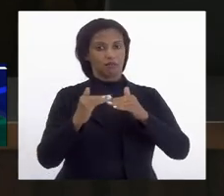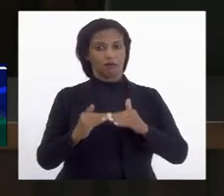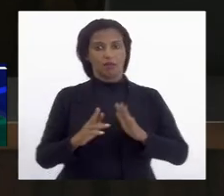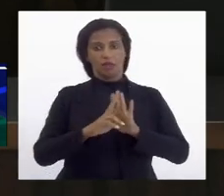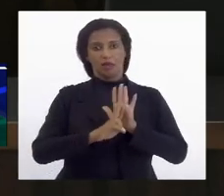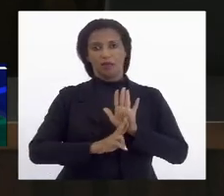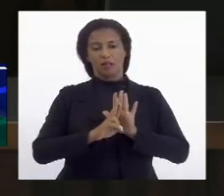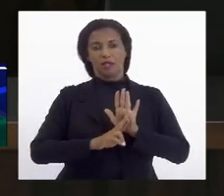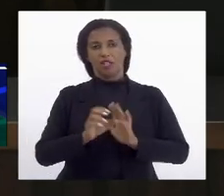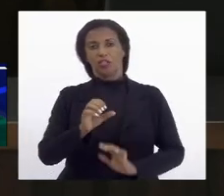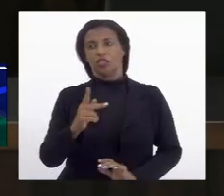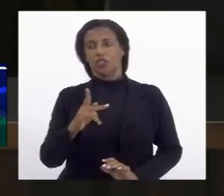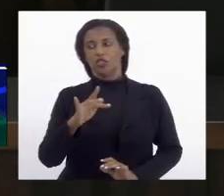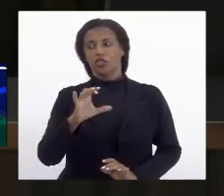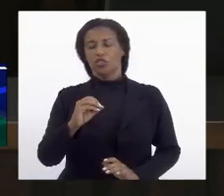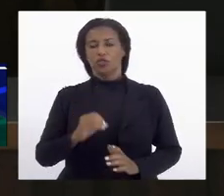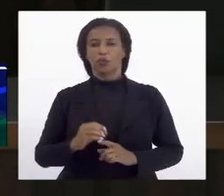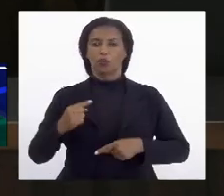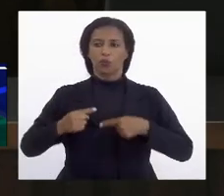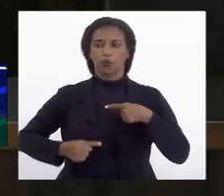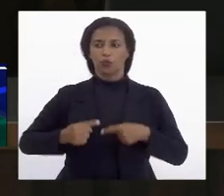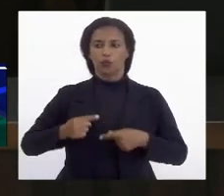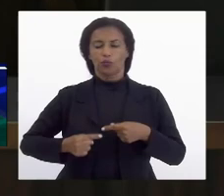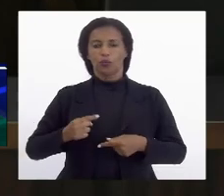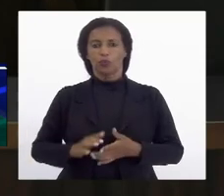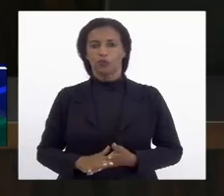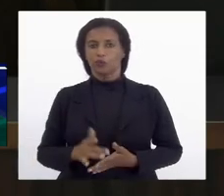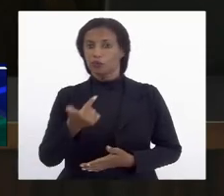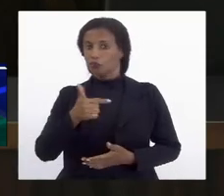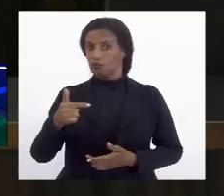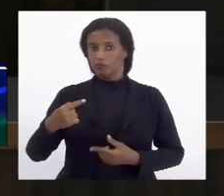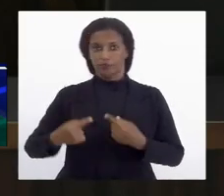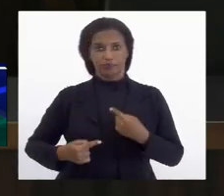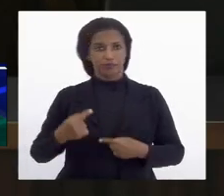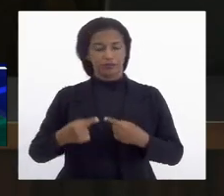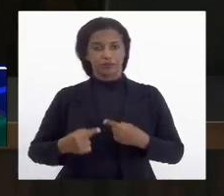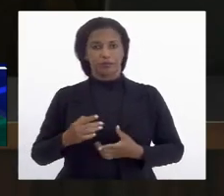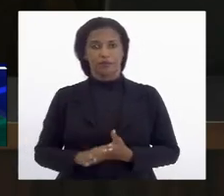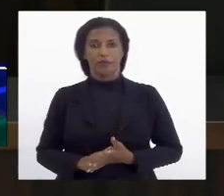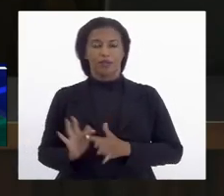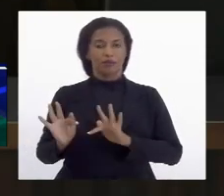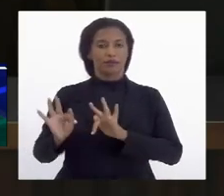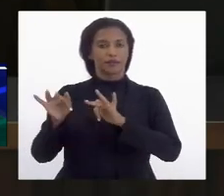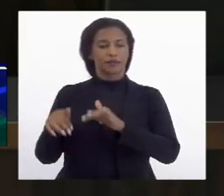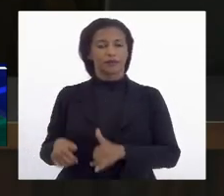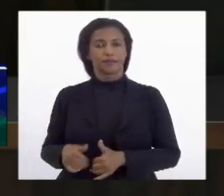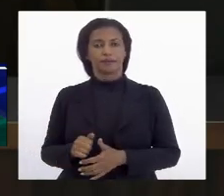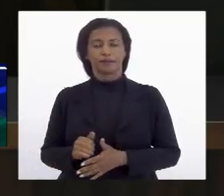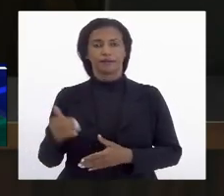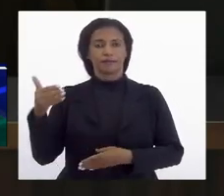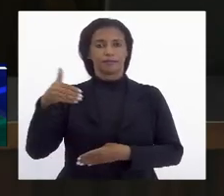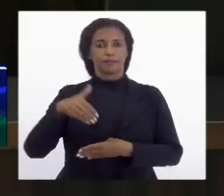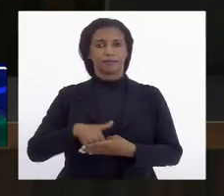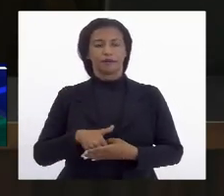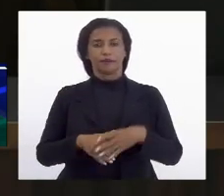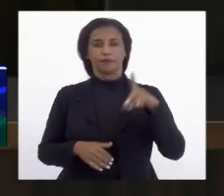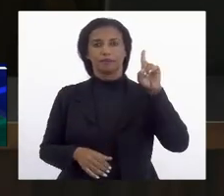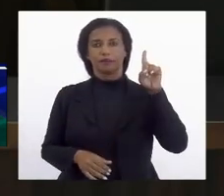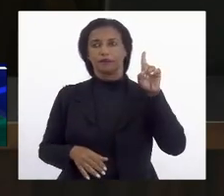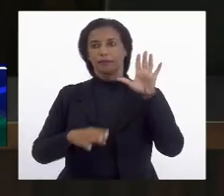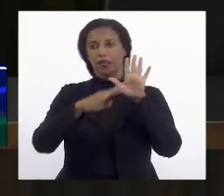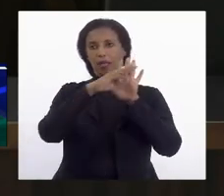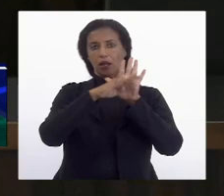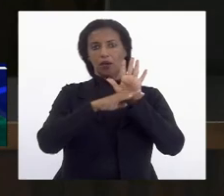deputado Chico Machado em discussão não havendo quem queira discutir encerrada a discussão em votação senhores que